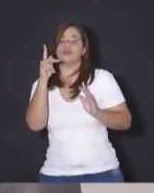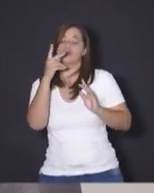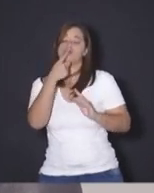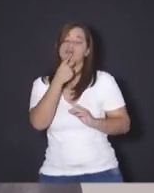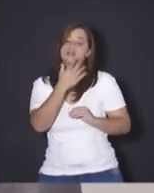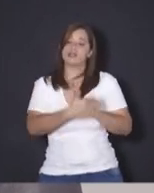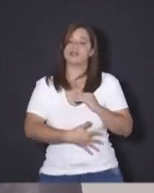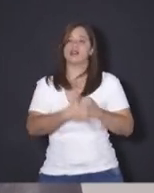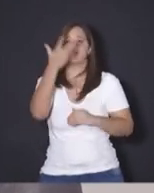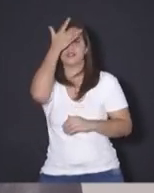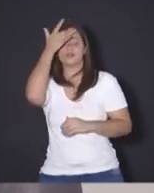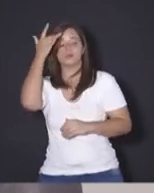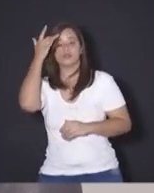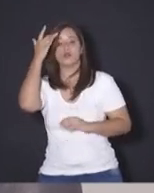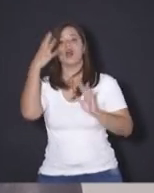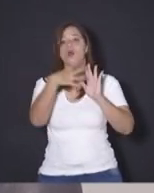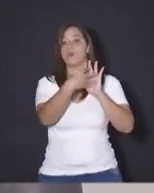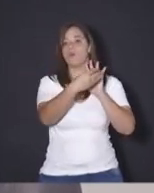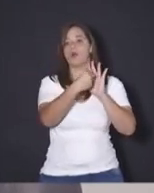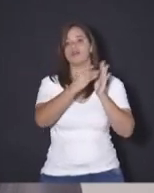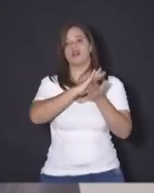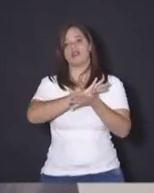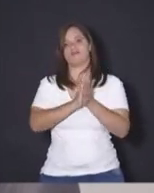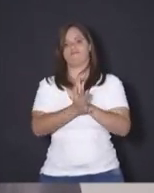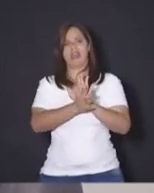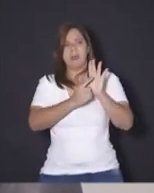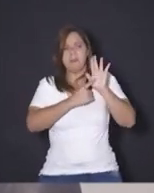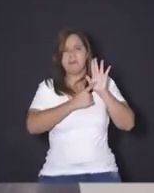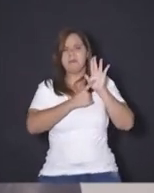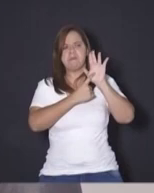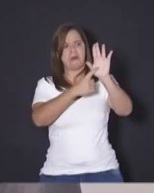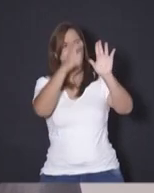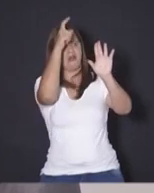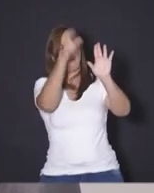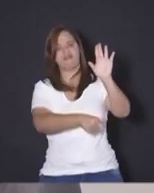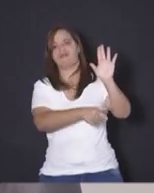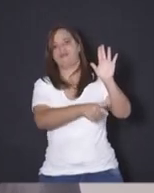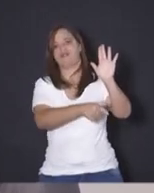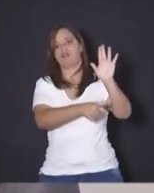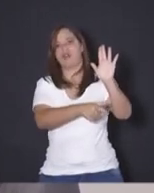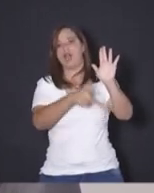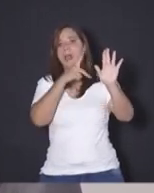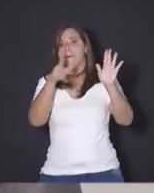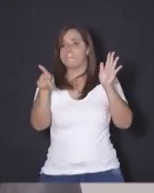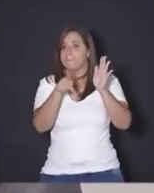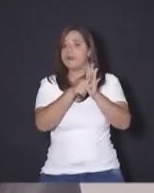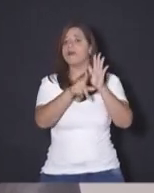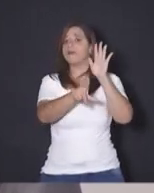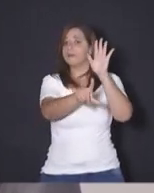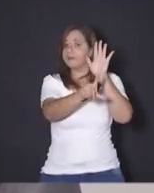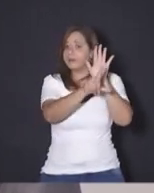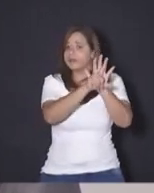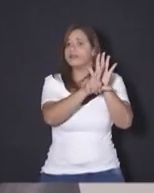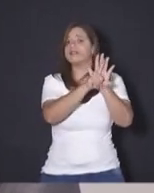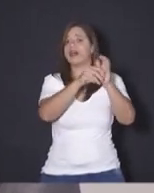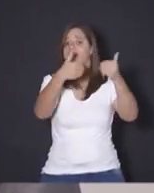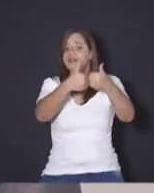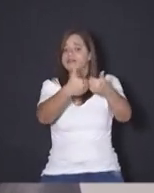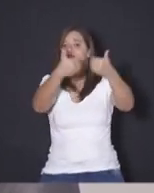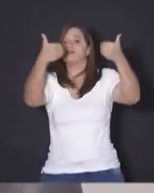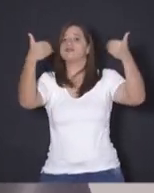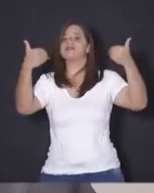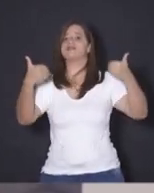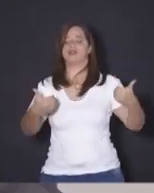esse modelo um modelo terá sido explícito existiam várias penas lei leis segregacionistas